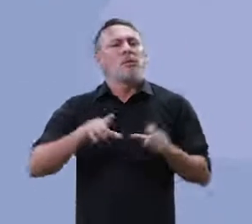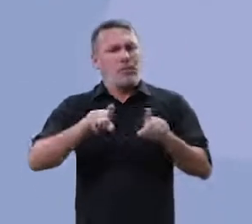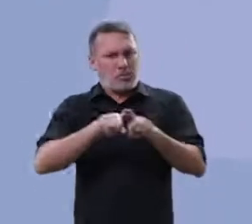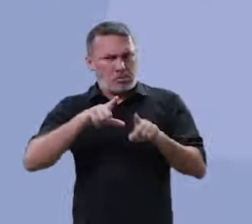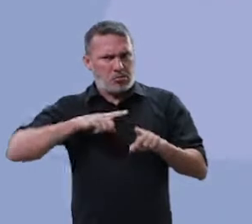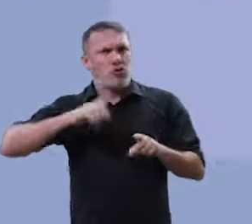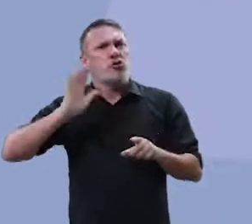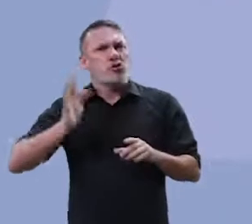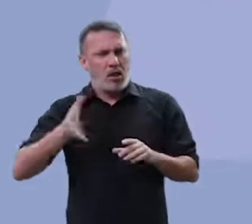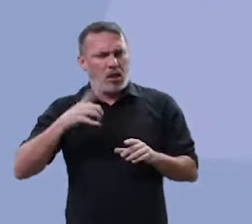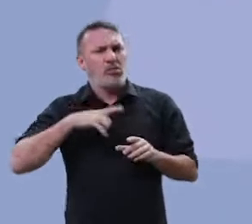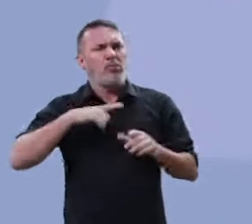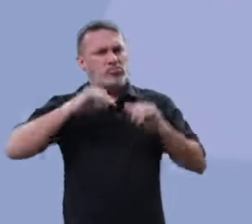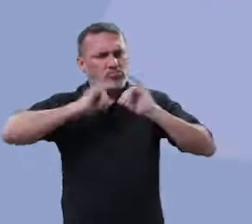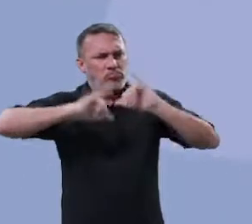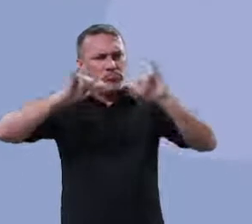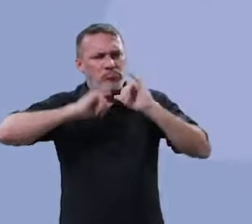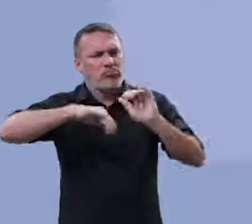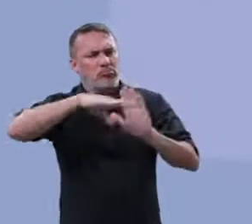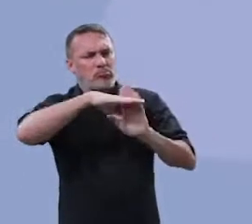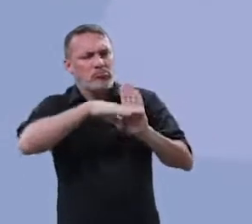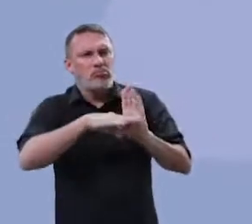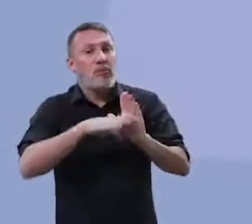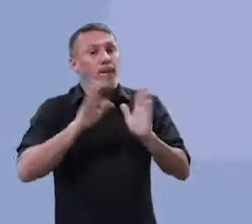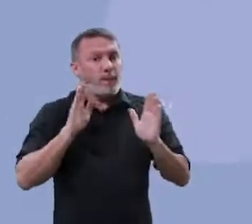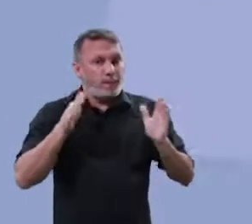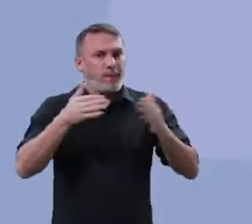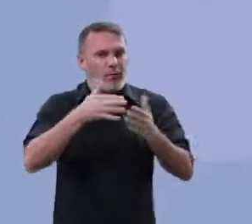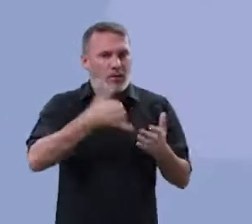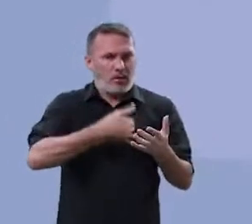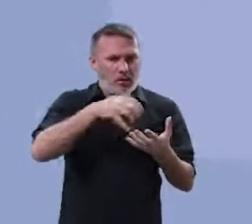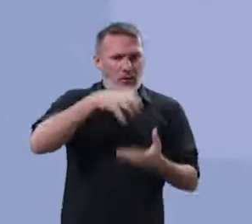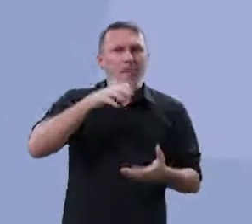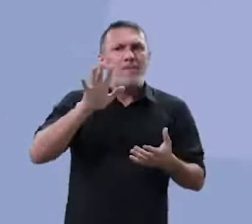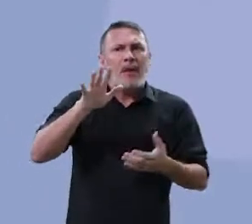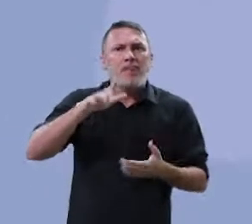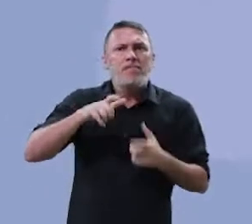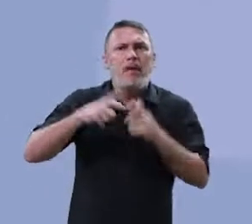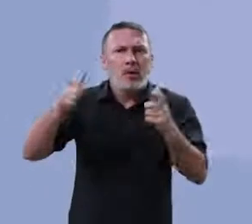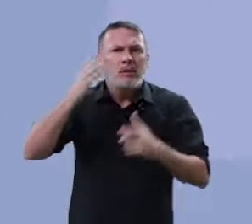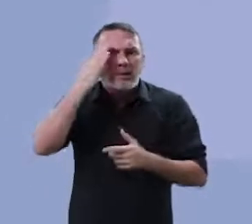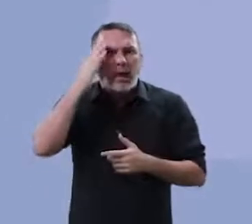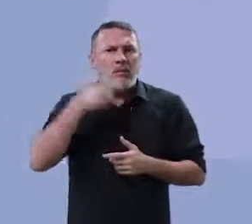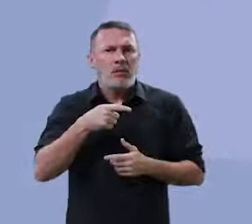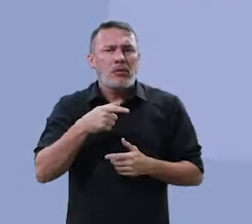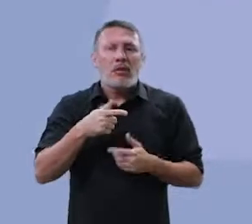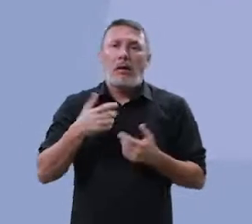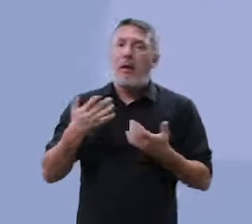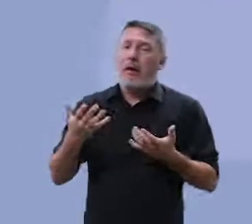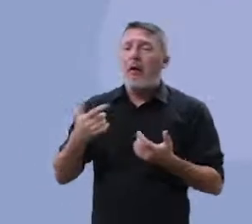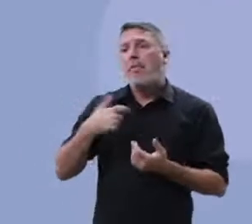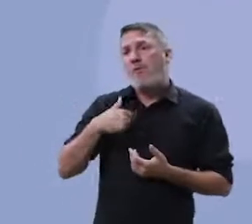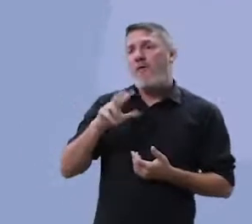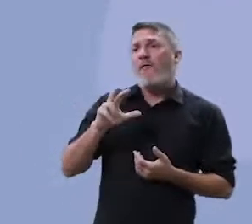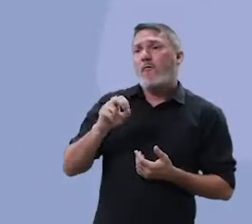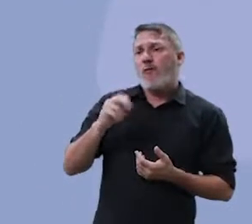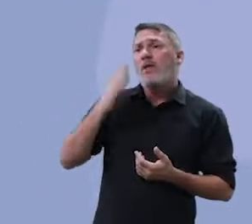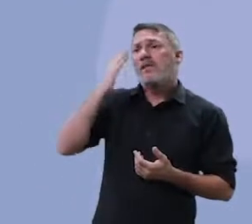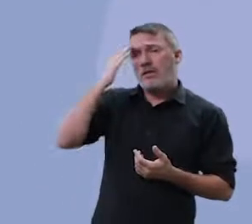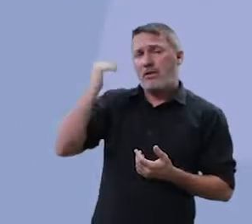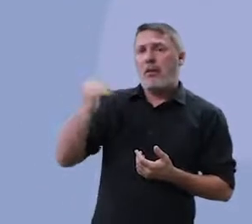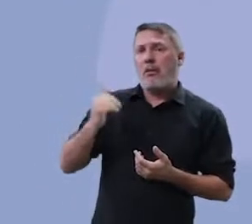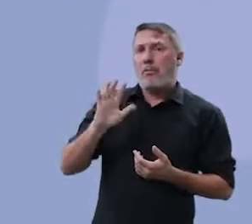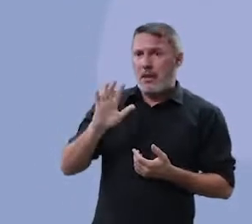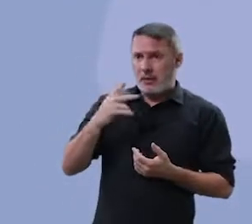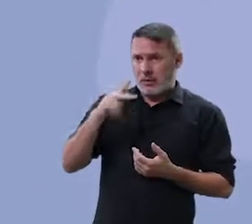até mesmo alguns programas para eles, alguns eventos. Mas será que eles sabem disso? Professor, o meu avô